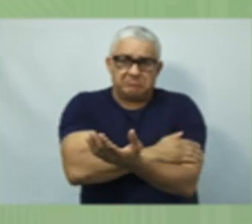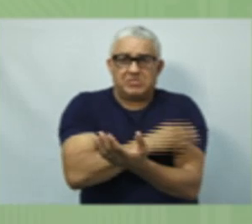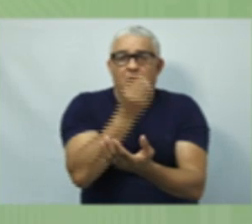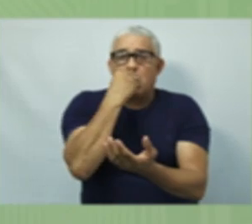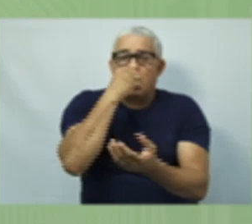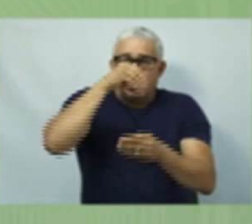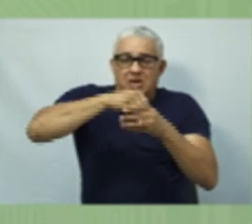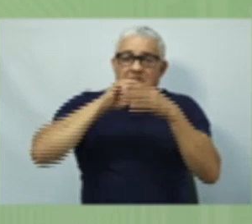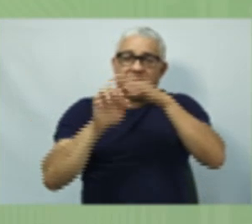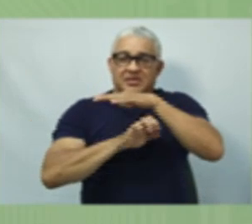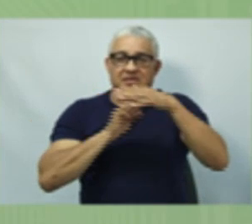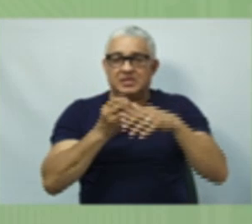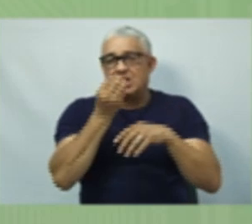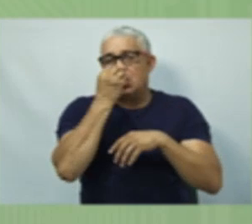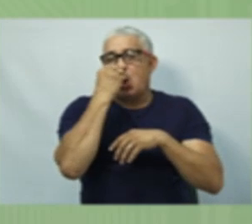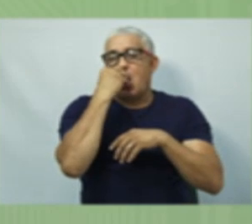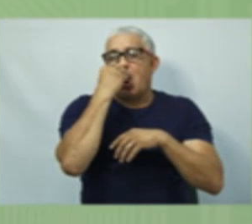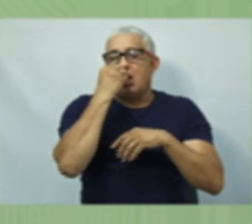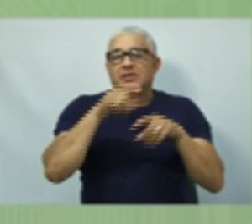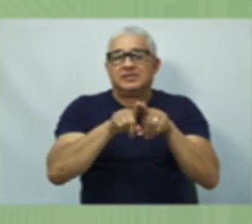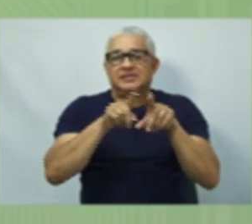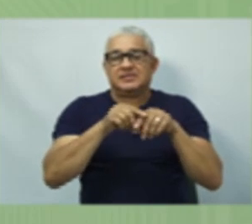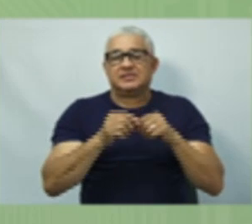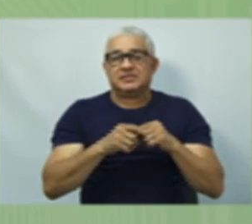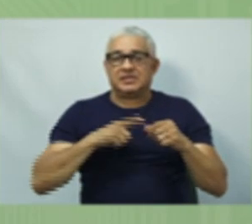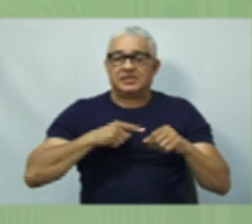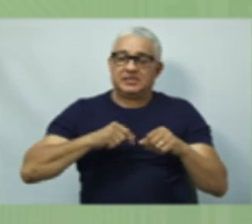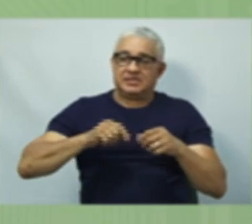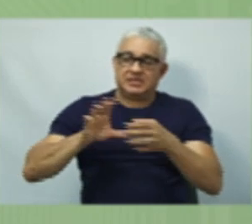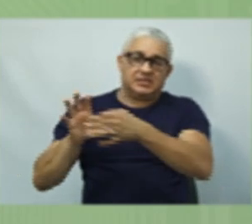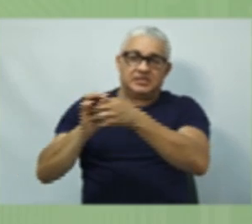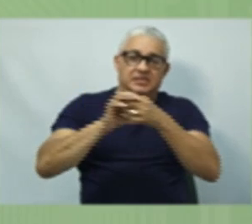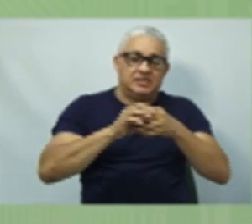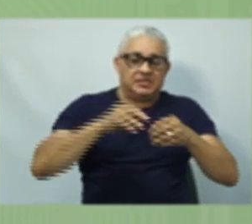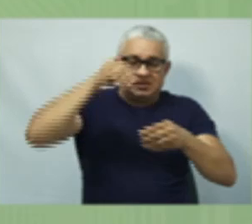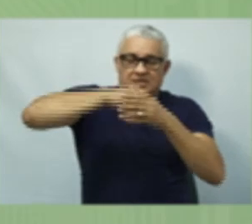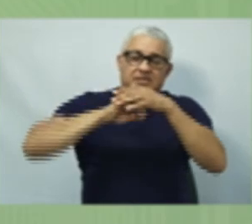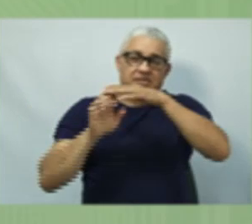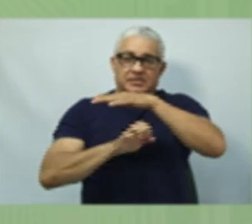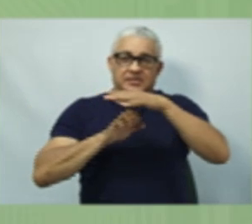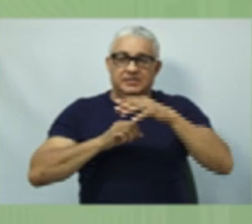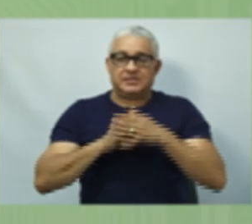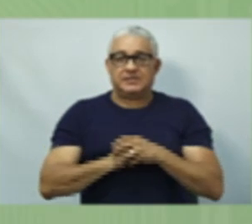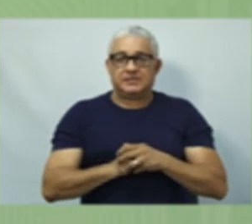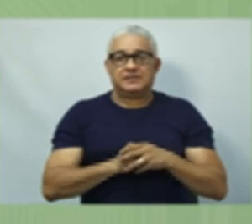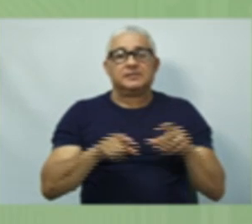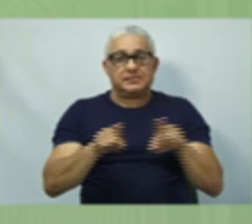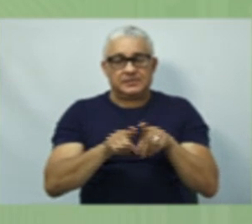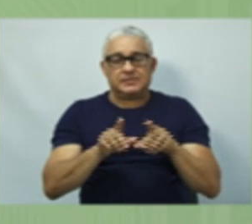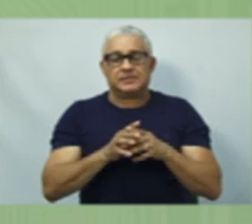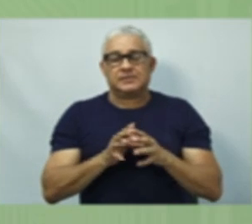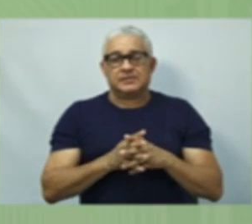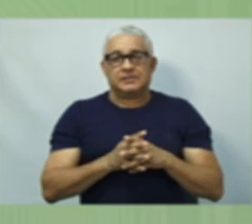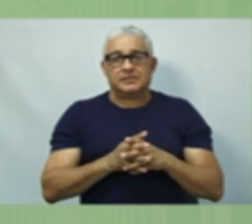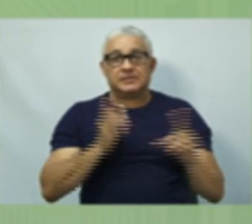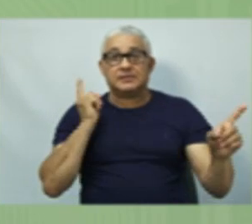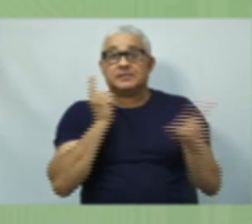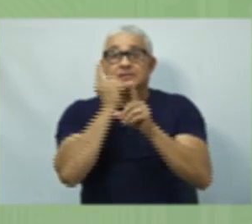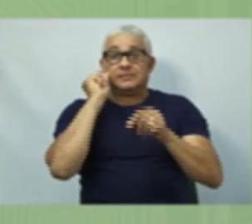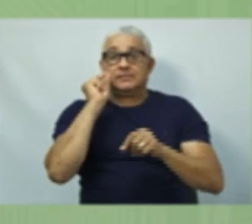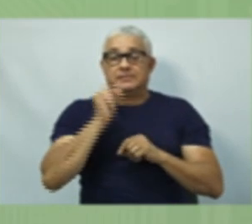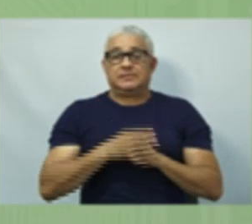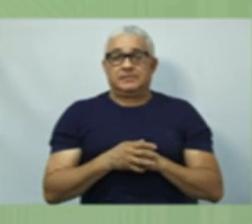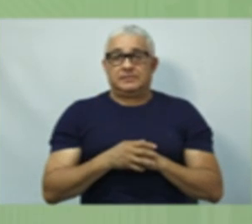da organização que estão relacionadas ao ambiente interno da organização. Vamos descobrir